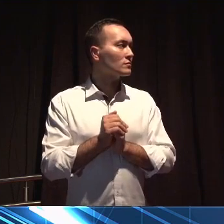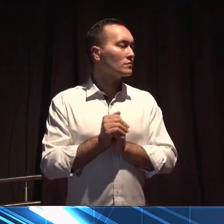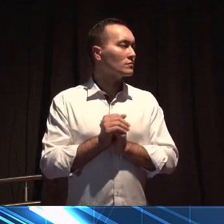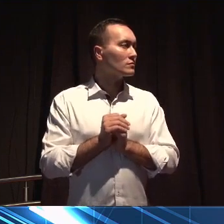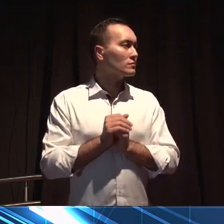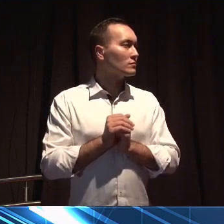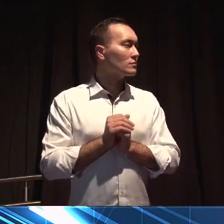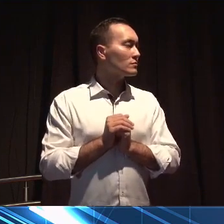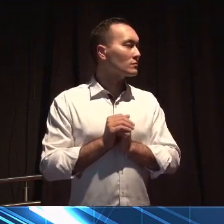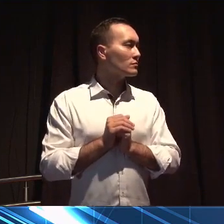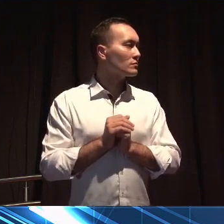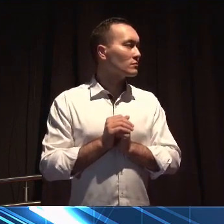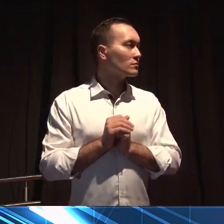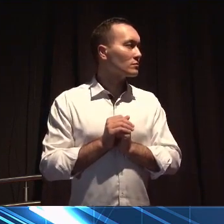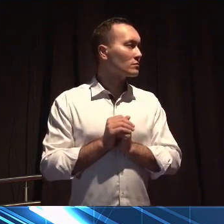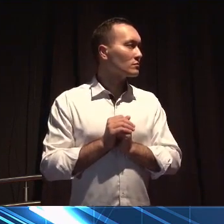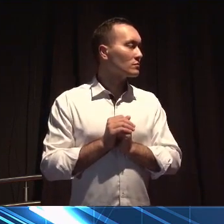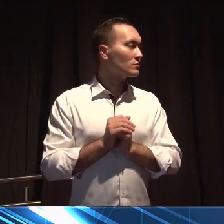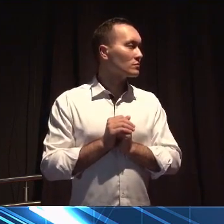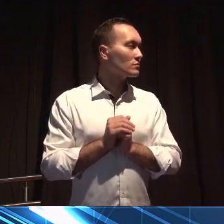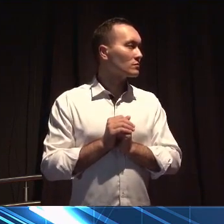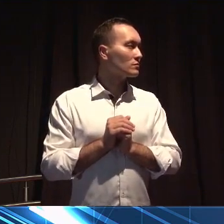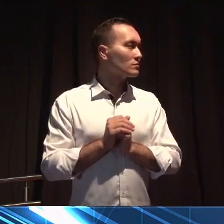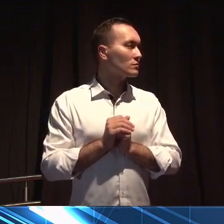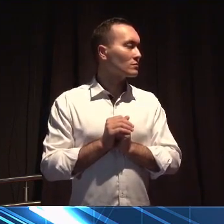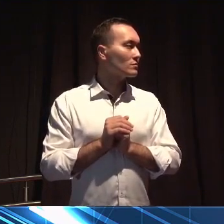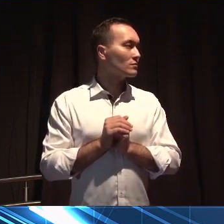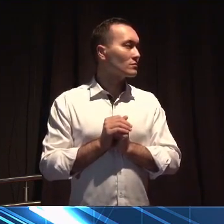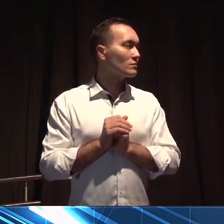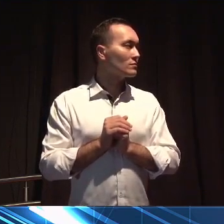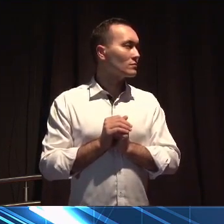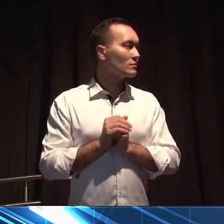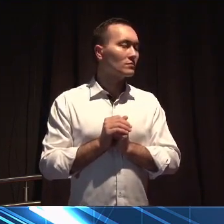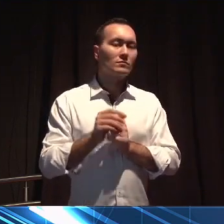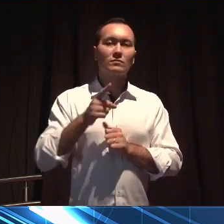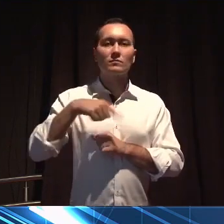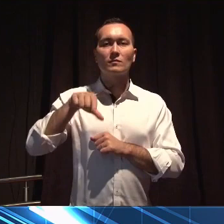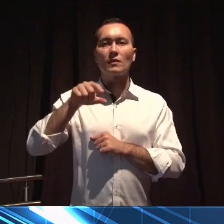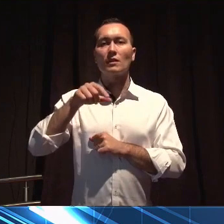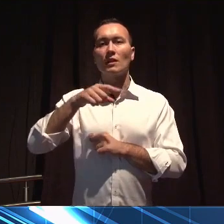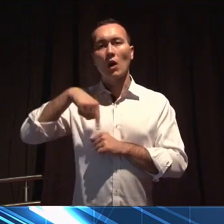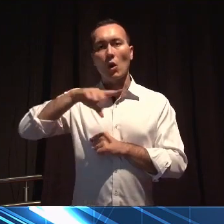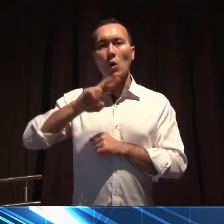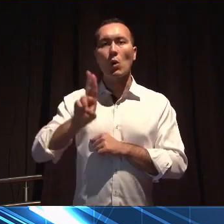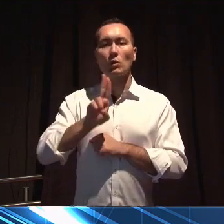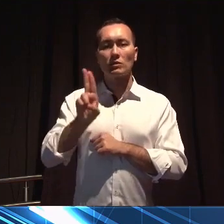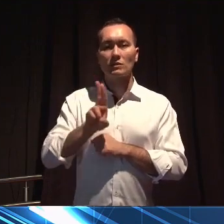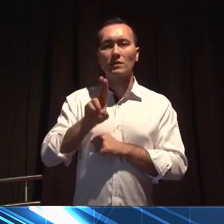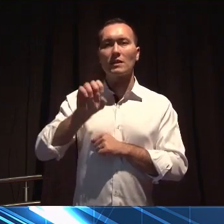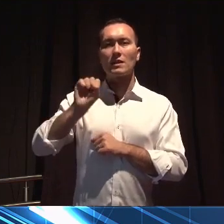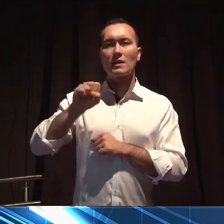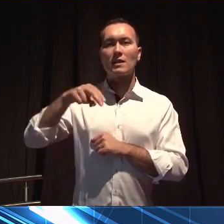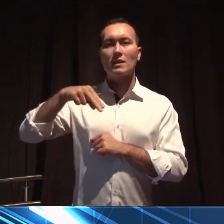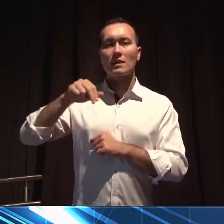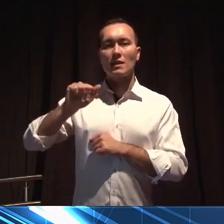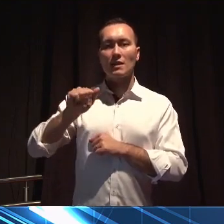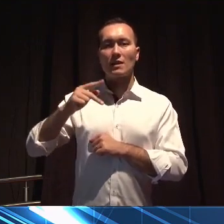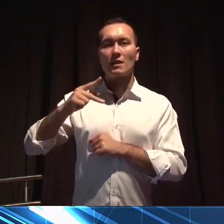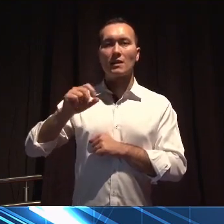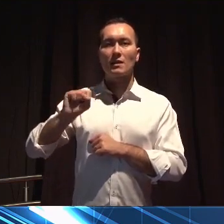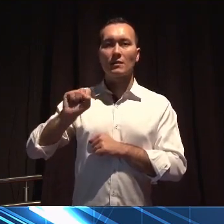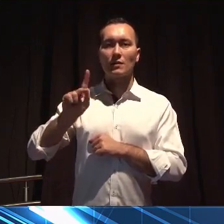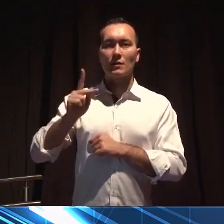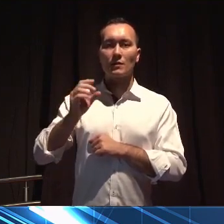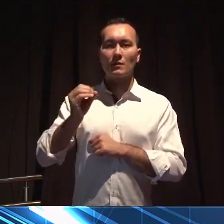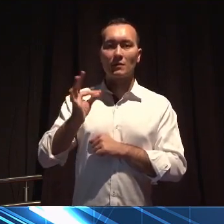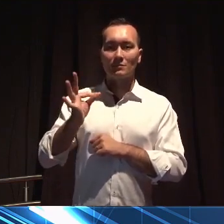usava lá, falando usava porque eu não estou mais lá, mas eles ainda usam, né? Eles usam o snapshot, basicamente, eu vou falar disso depois. Então, essa é a parte do